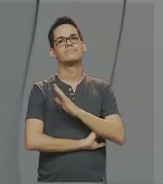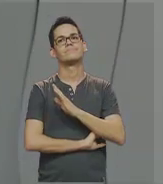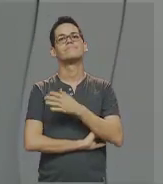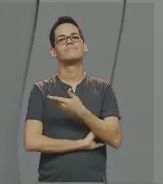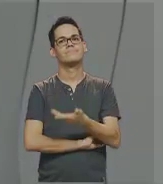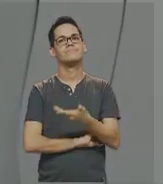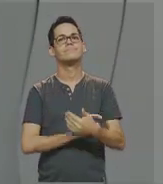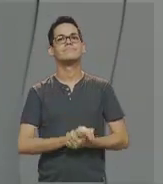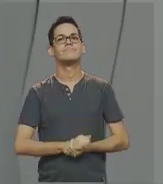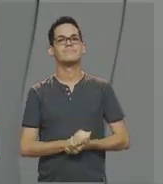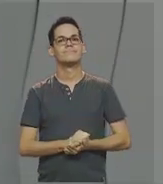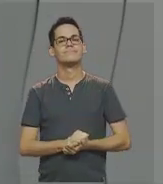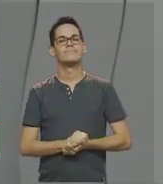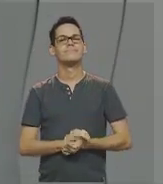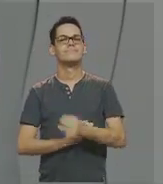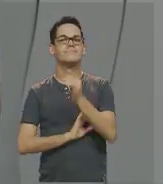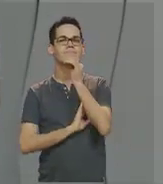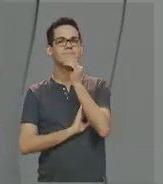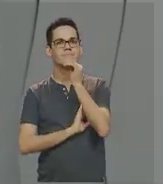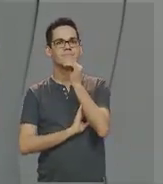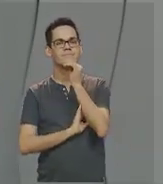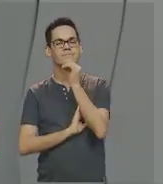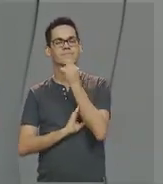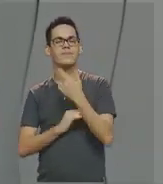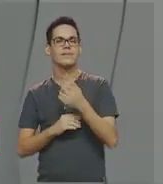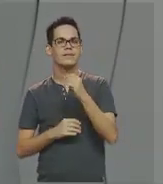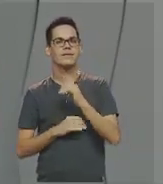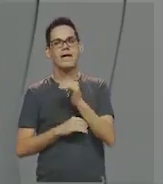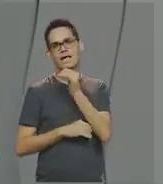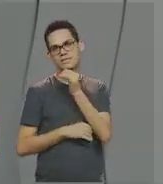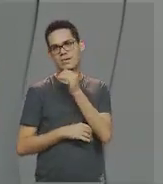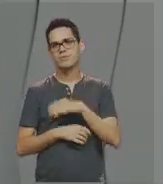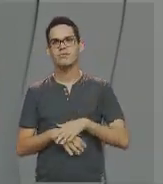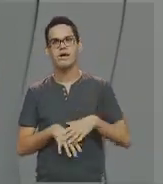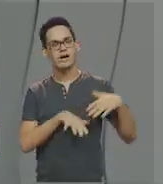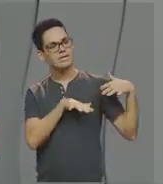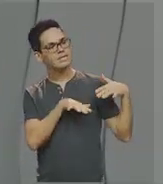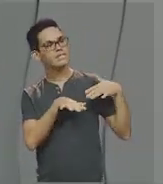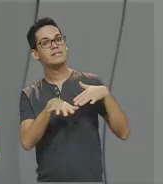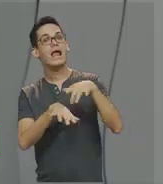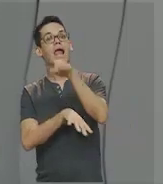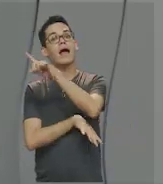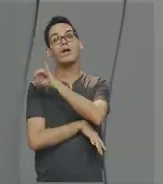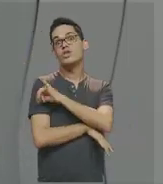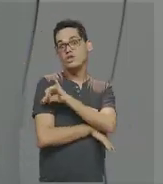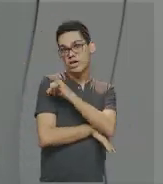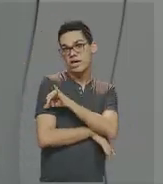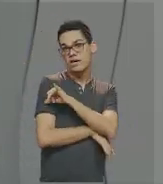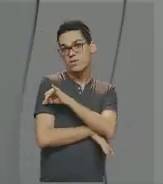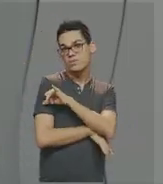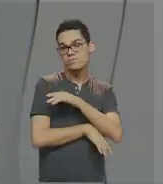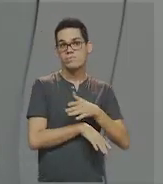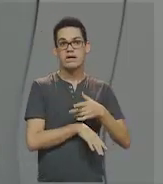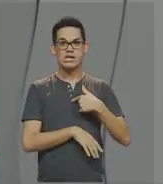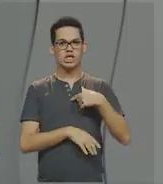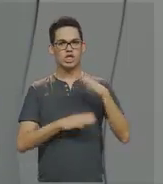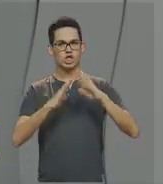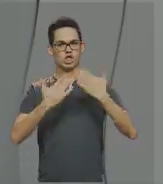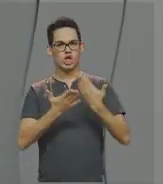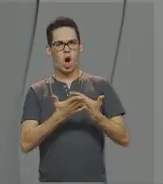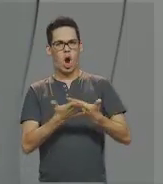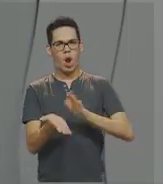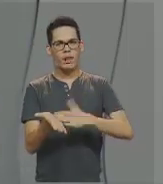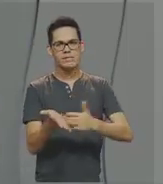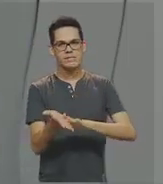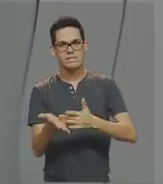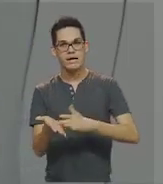algumas bases, né? Então, vou dar um exemplo rápido, né, dos desfiles das escolas de samba do Rio de Janeiro, por exemplo. Elas vão escolher um